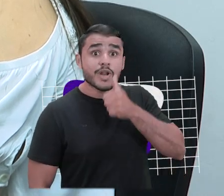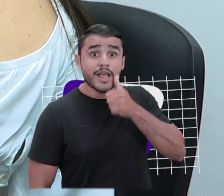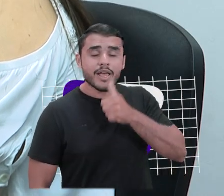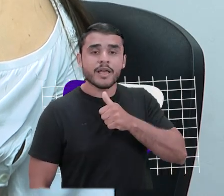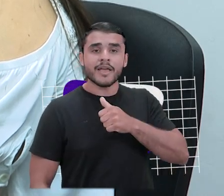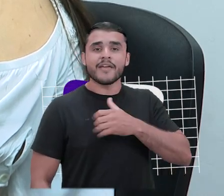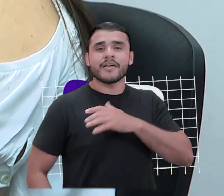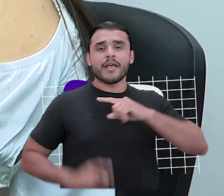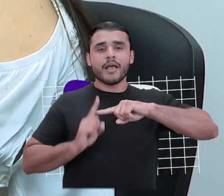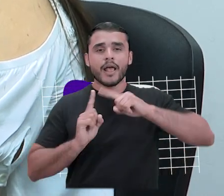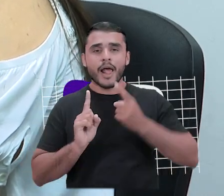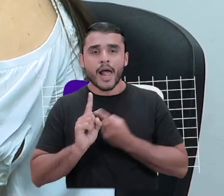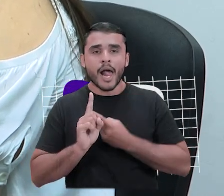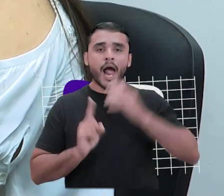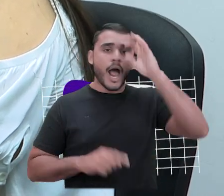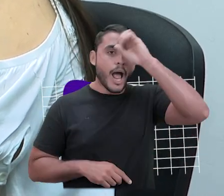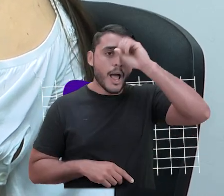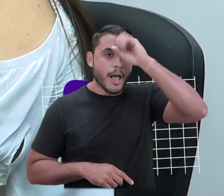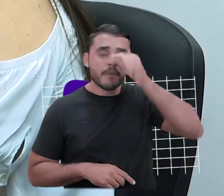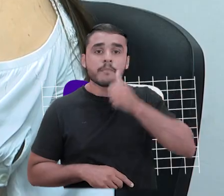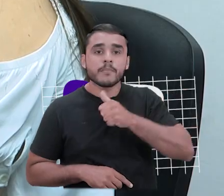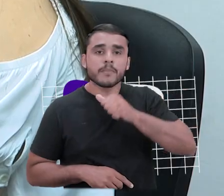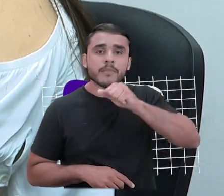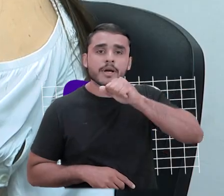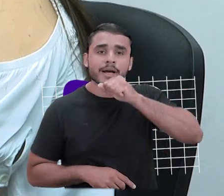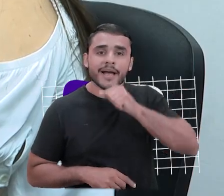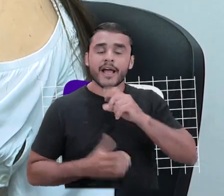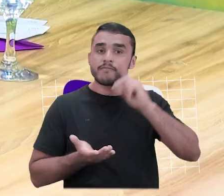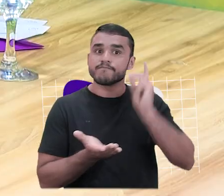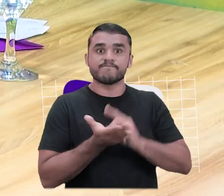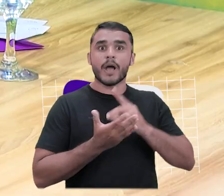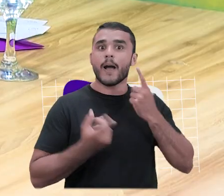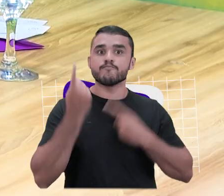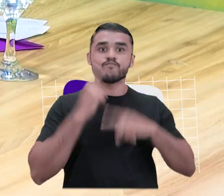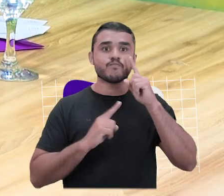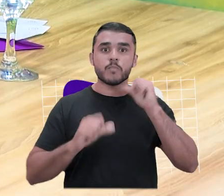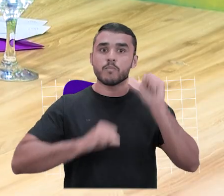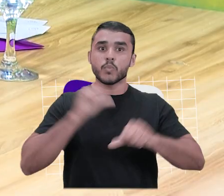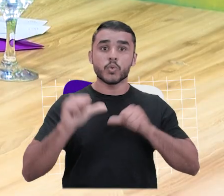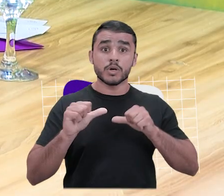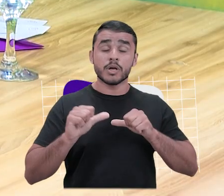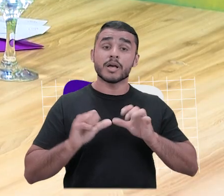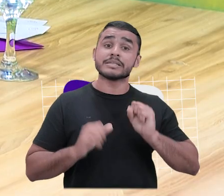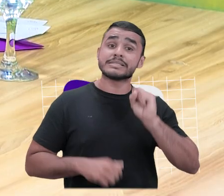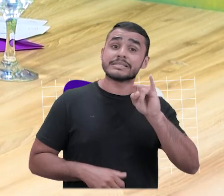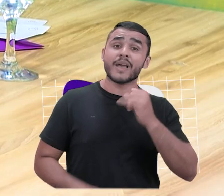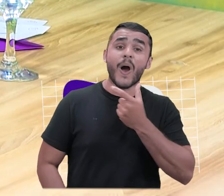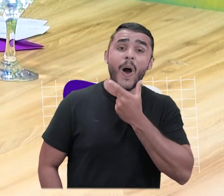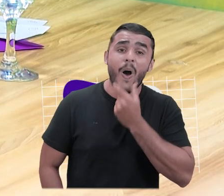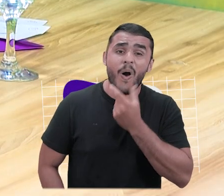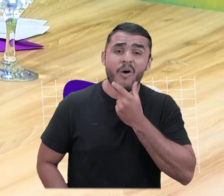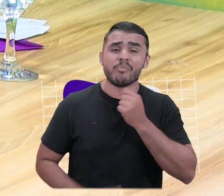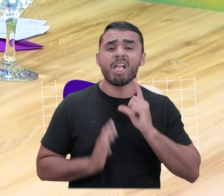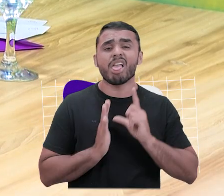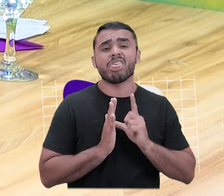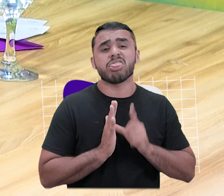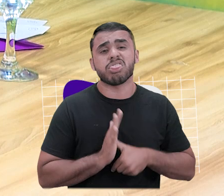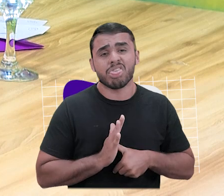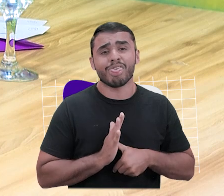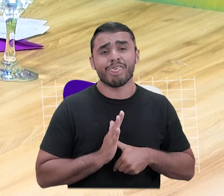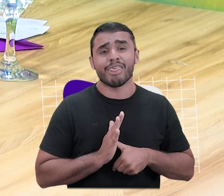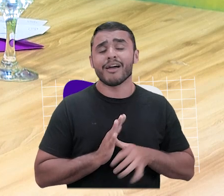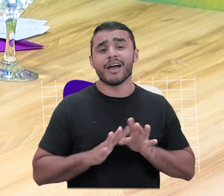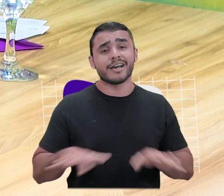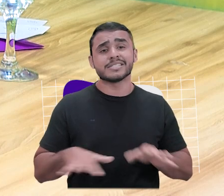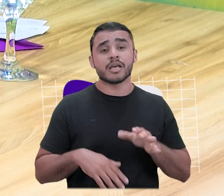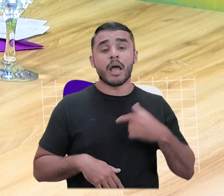muito rápido. Vocês aprendem muito rápido. O homem é um negócio lento, rapaz. É um negócio que não eu ainda estou sentindo. Mas diga. é verdade,